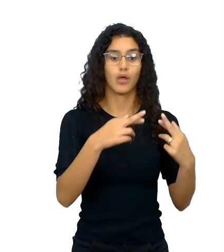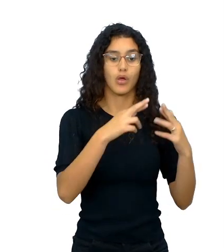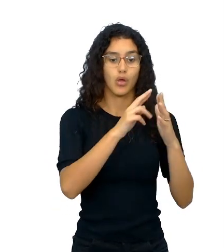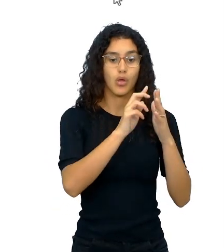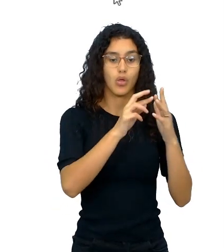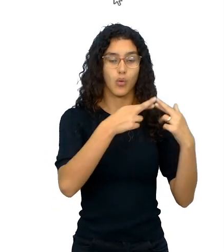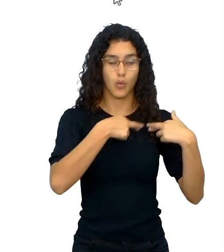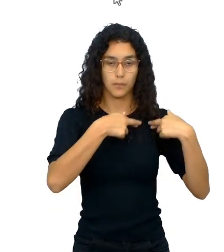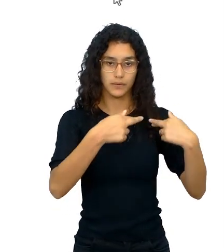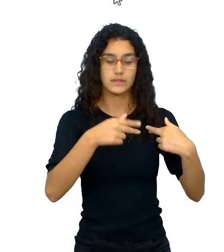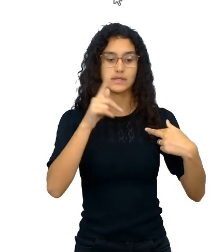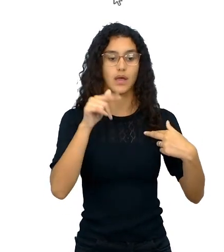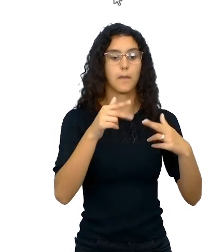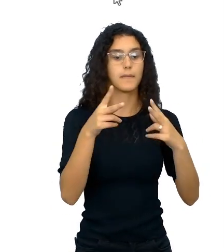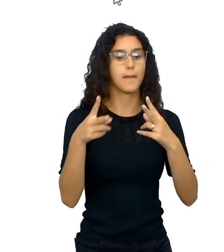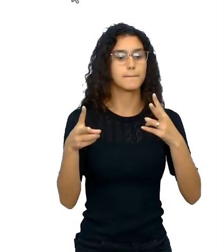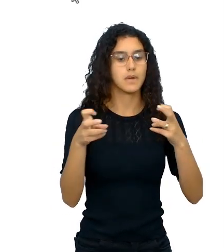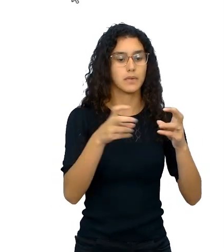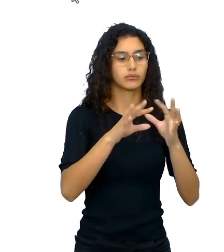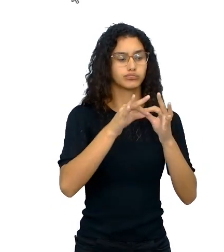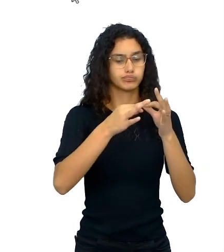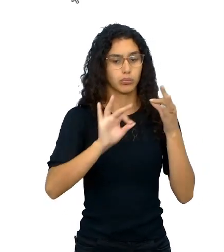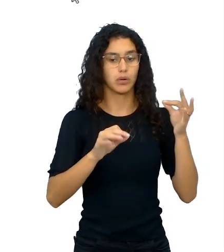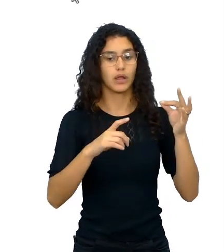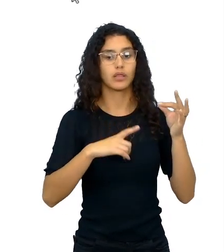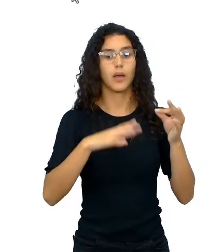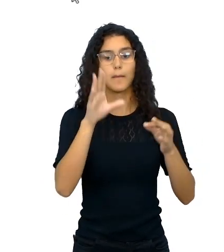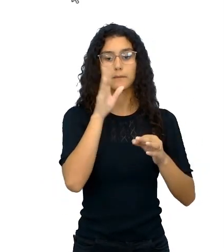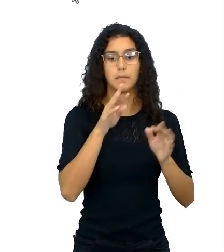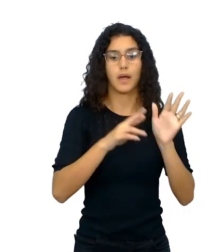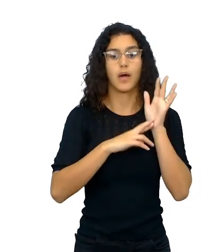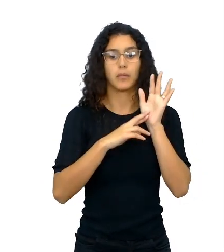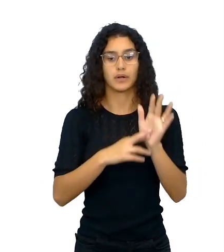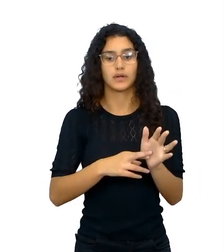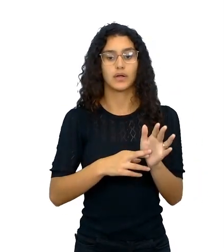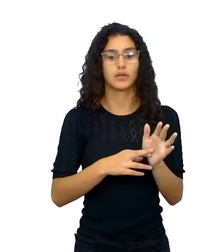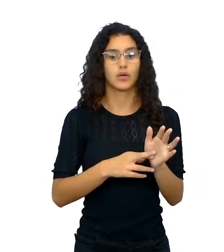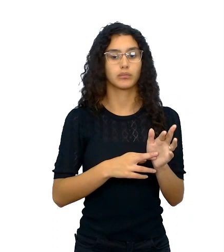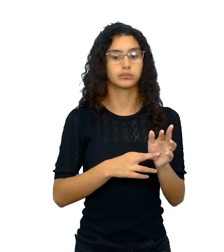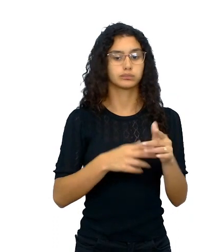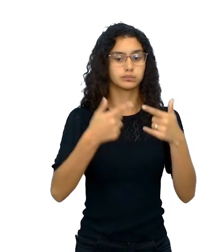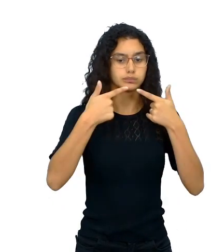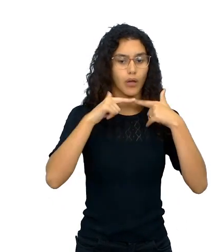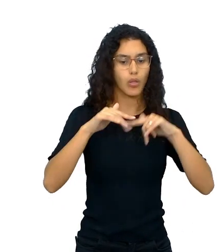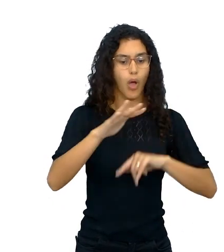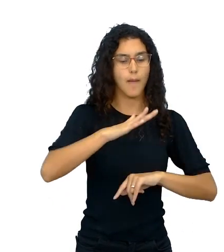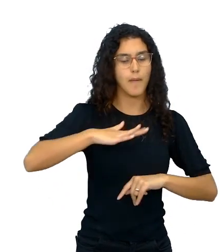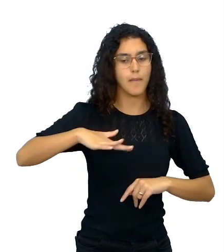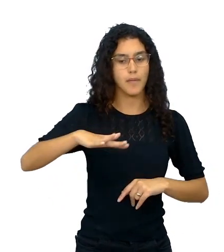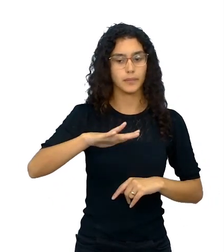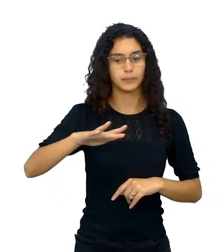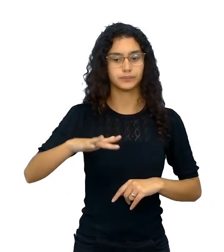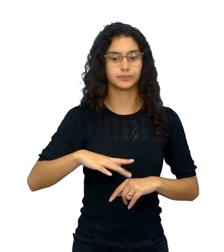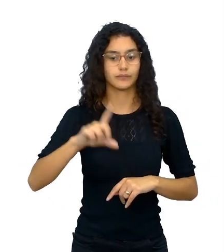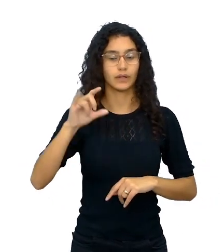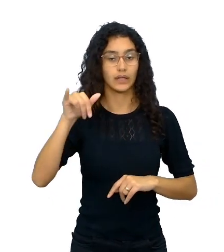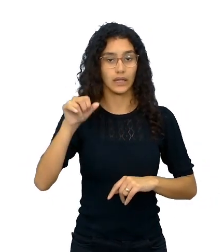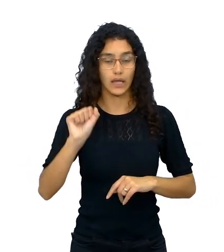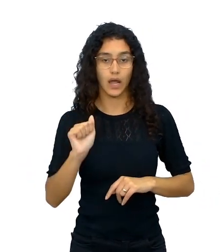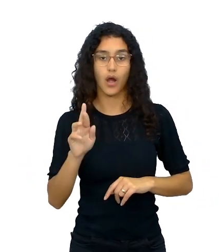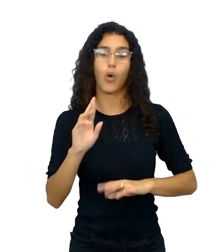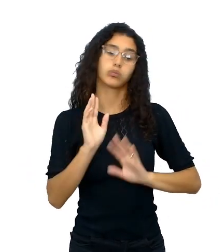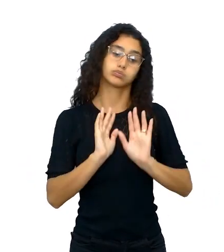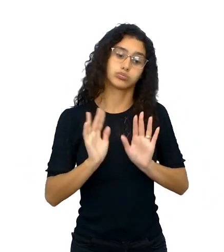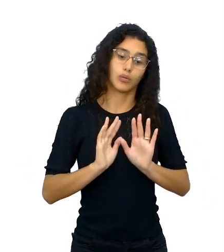romance, ele é uma narrativa longa, em prosa, que apresenta uma trama em uma ambientação temporal linear ou